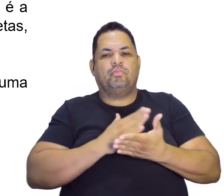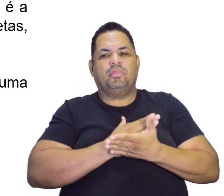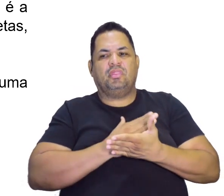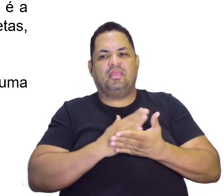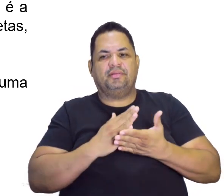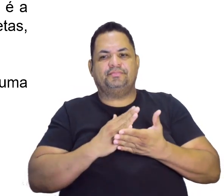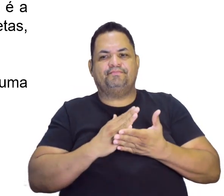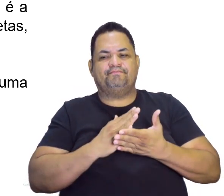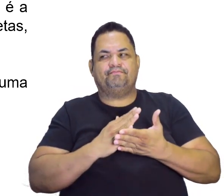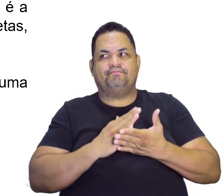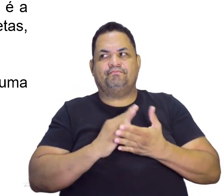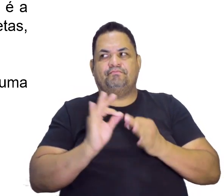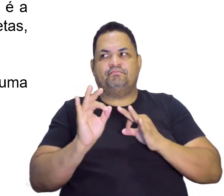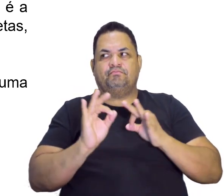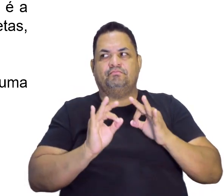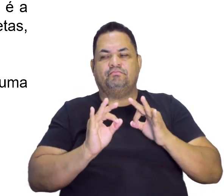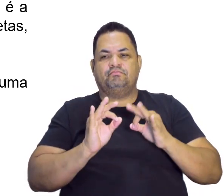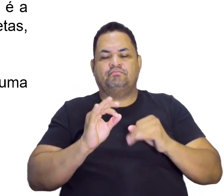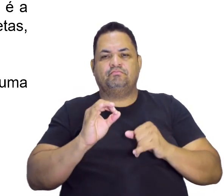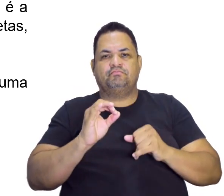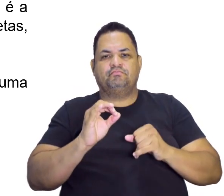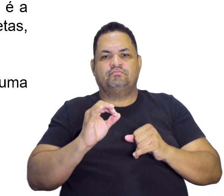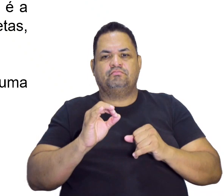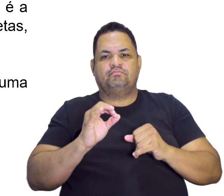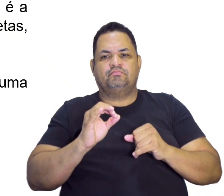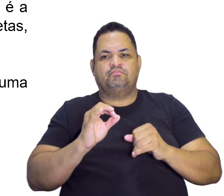passou a mexer